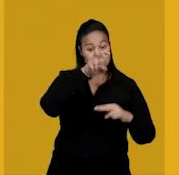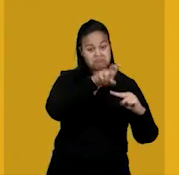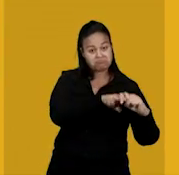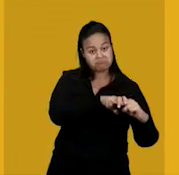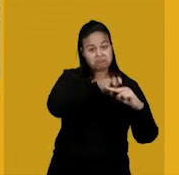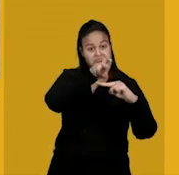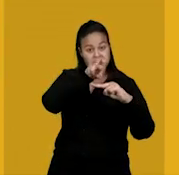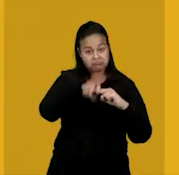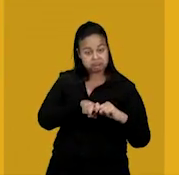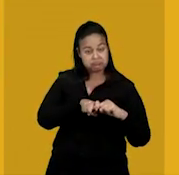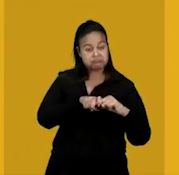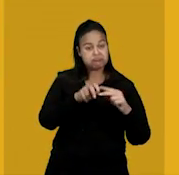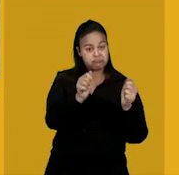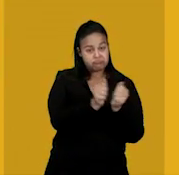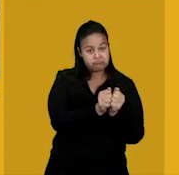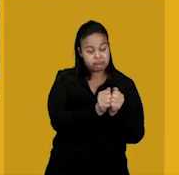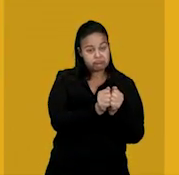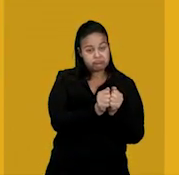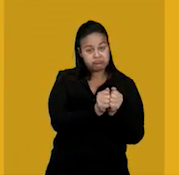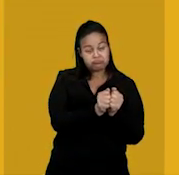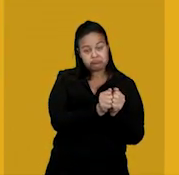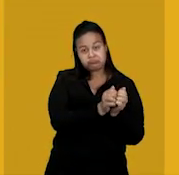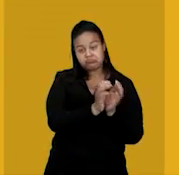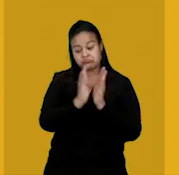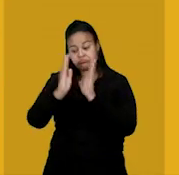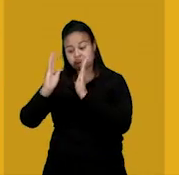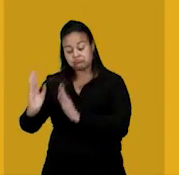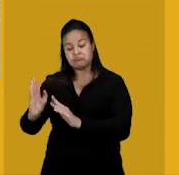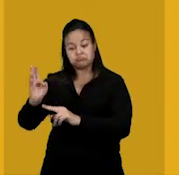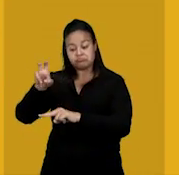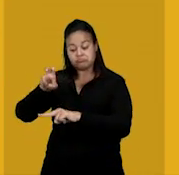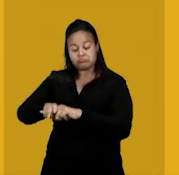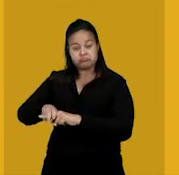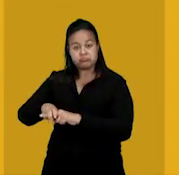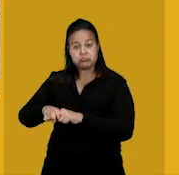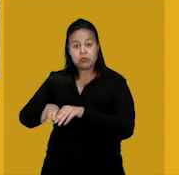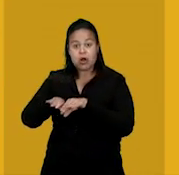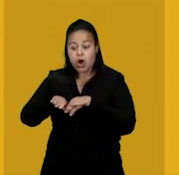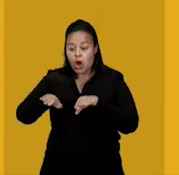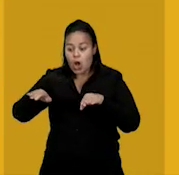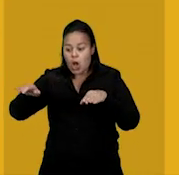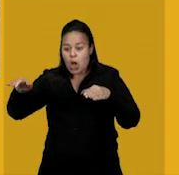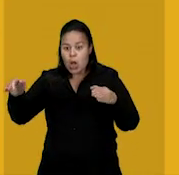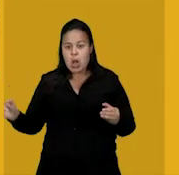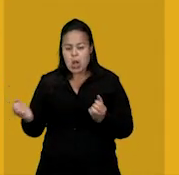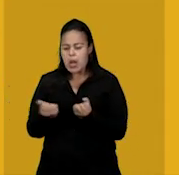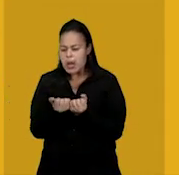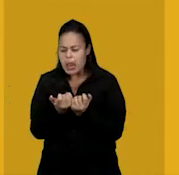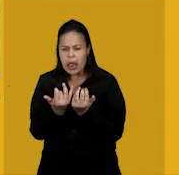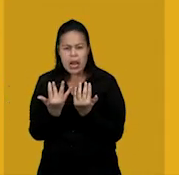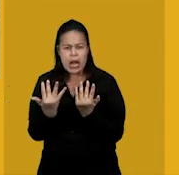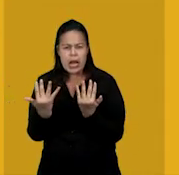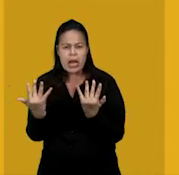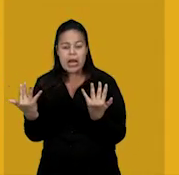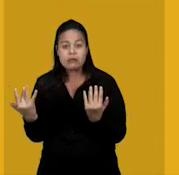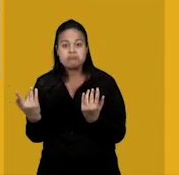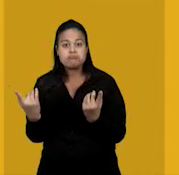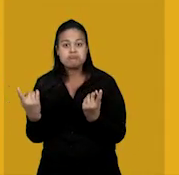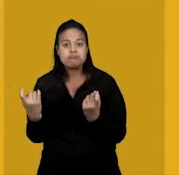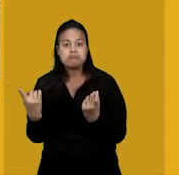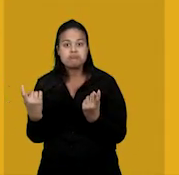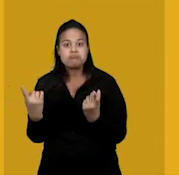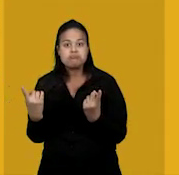banco, um próximo ao outro. Homem branco num banco muito maior, caberiam muito mais pessoas, ele está sozinho.